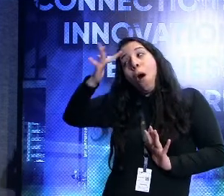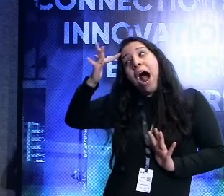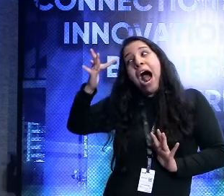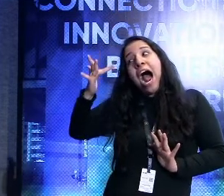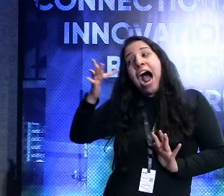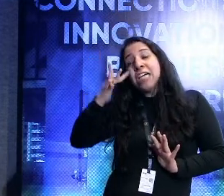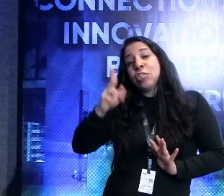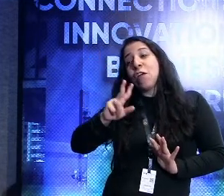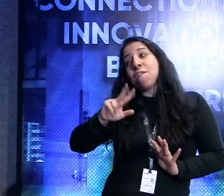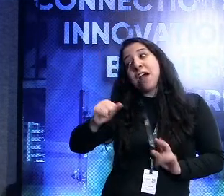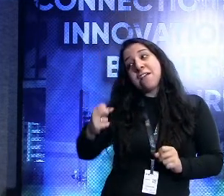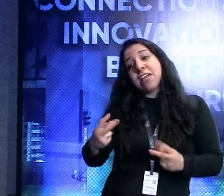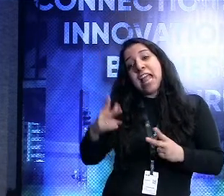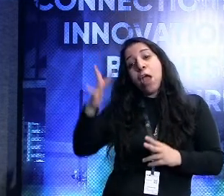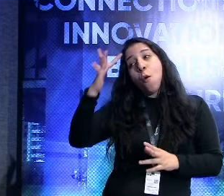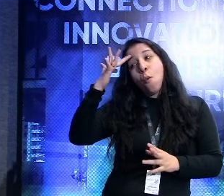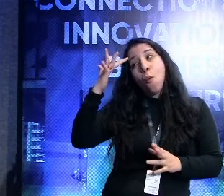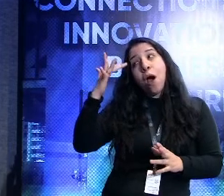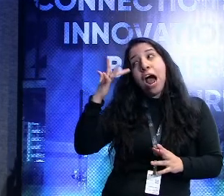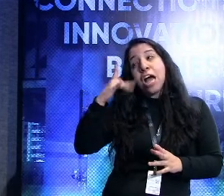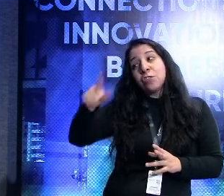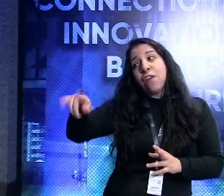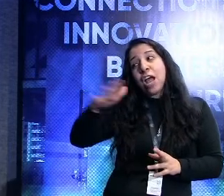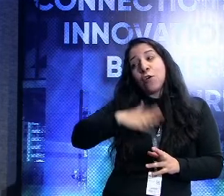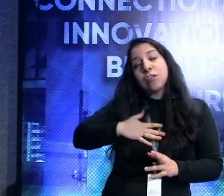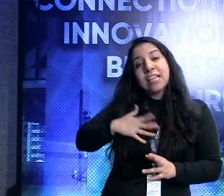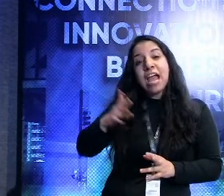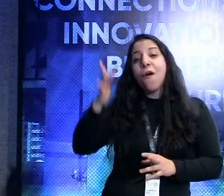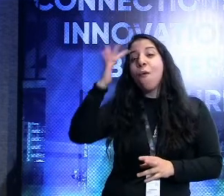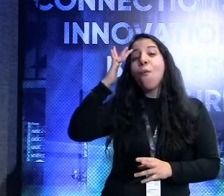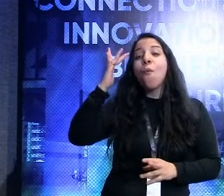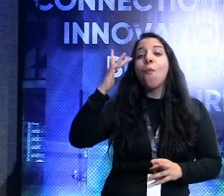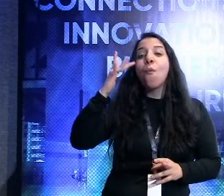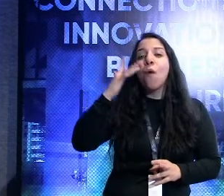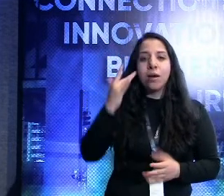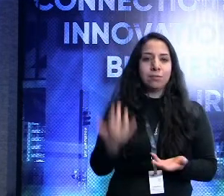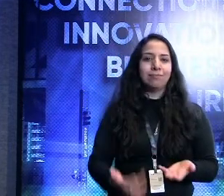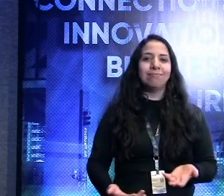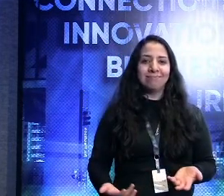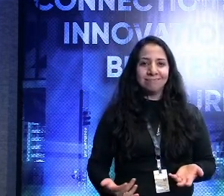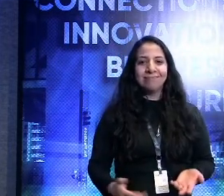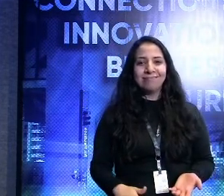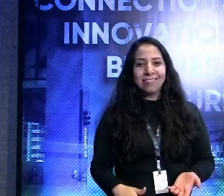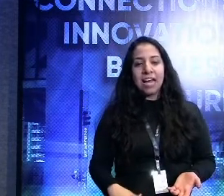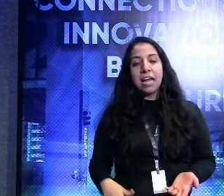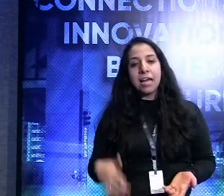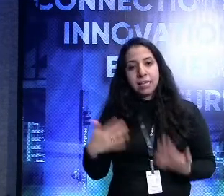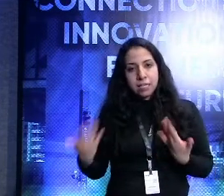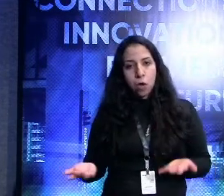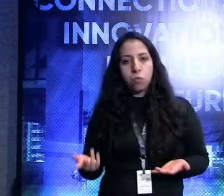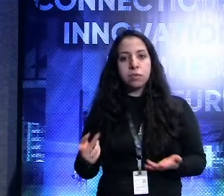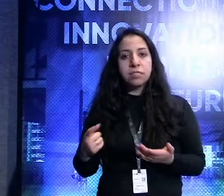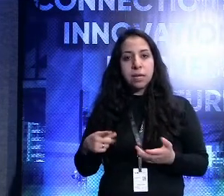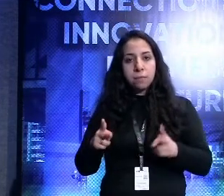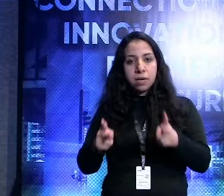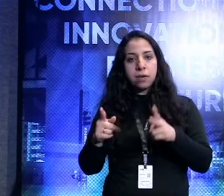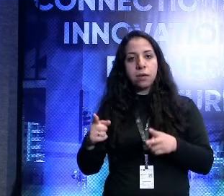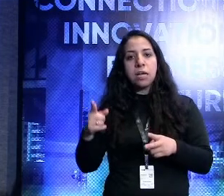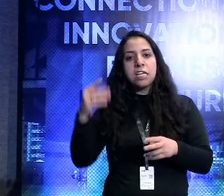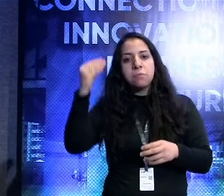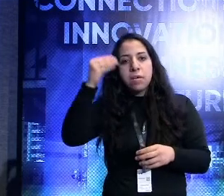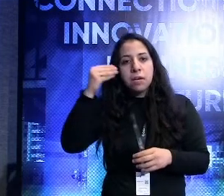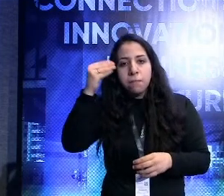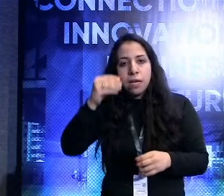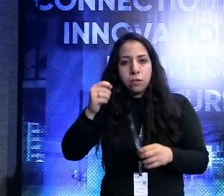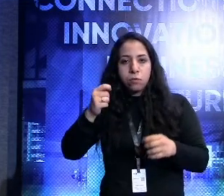se as pessoas realmente vão se comportar da maneira como nós estamos esperando. E quando a gente tem os experimentos priorizados e validados, é o momento onde a